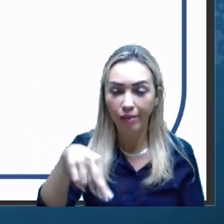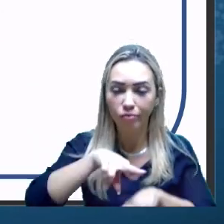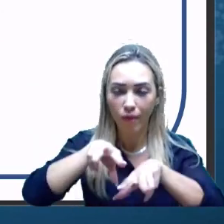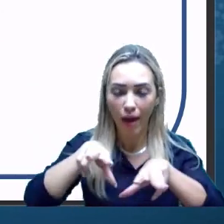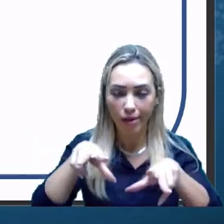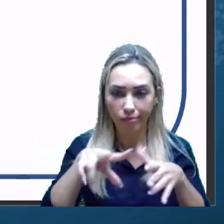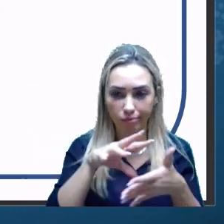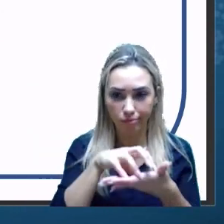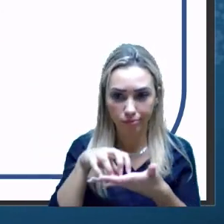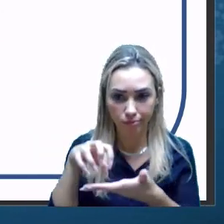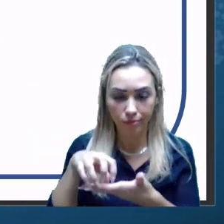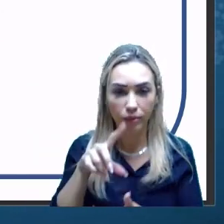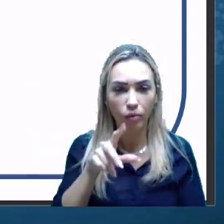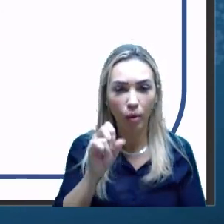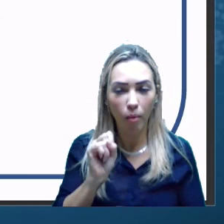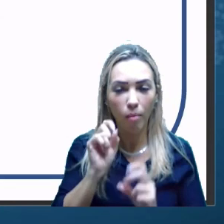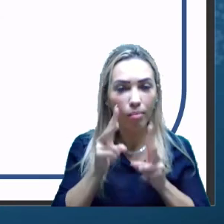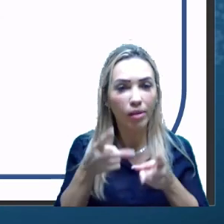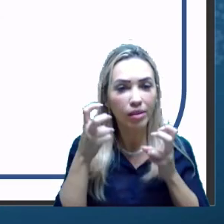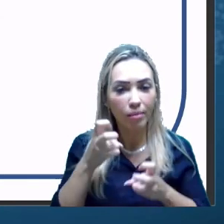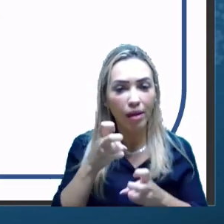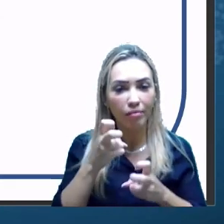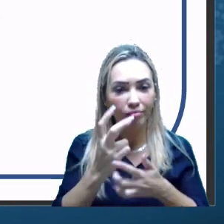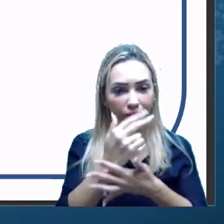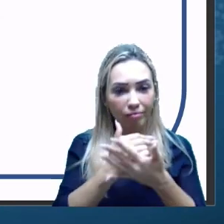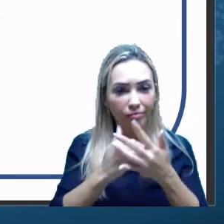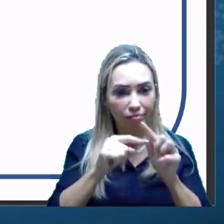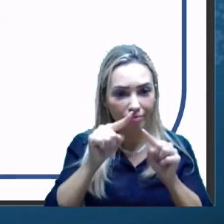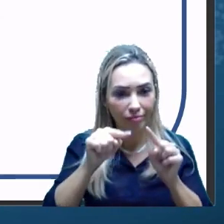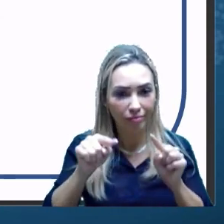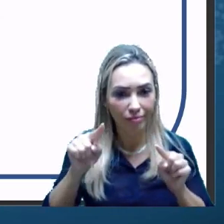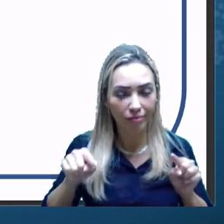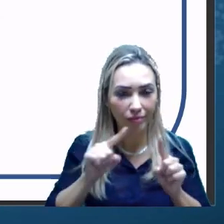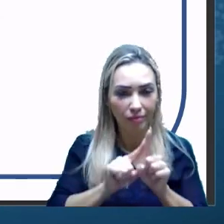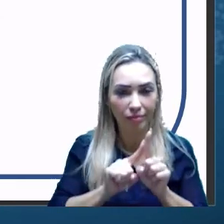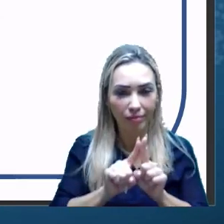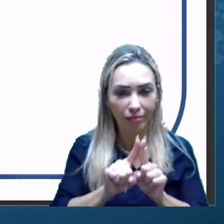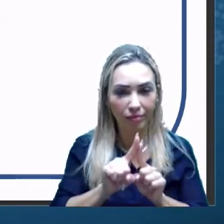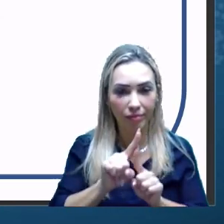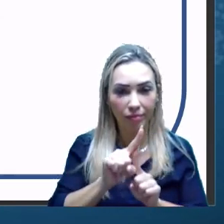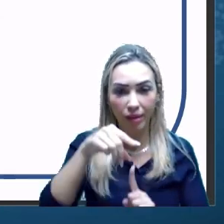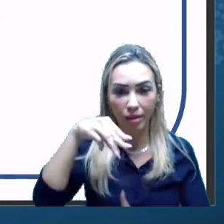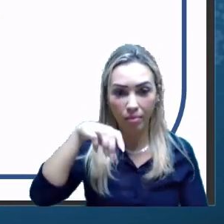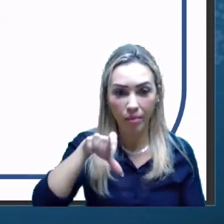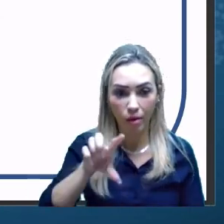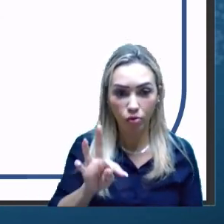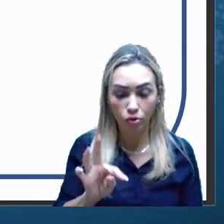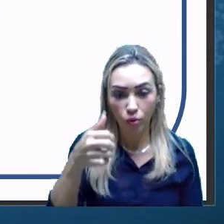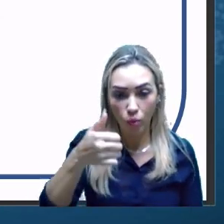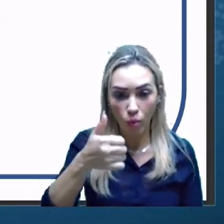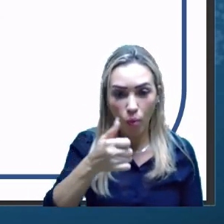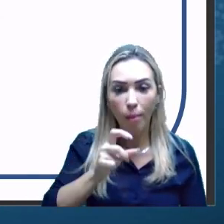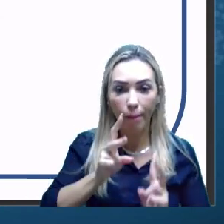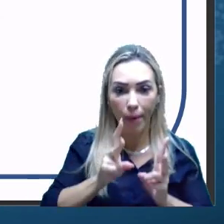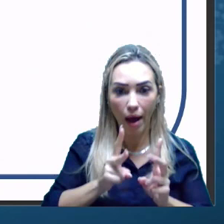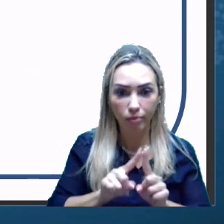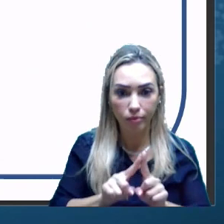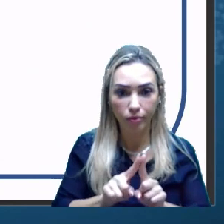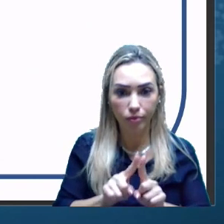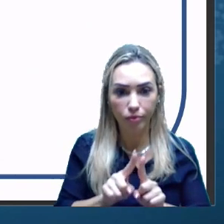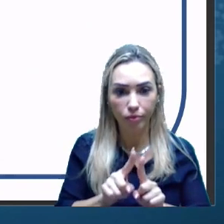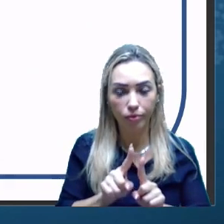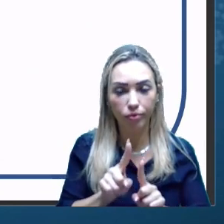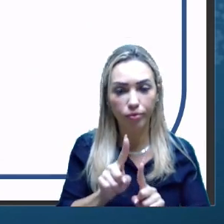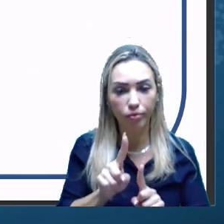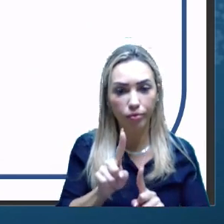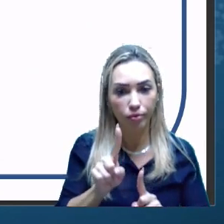a gente consegue observar, no gráfico na tabela, que a temperatura de melting 1 ela é constante, independente da concentração da proteína, em torno